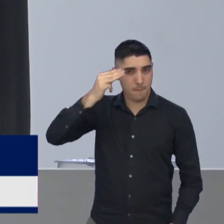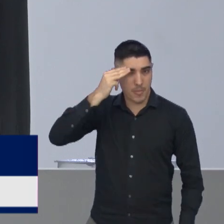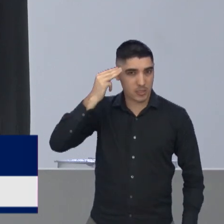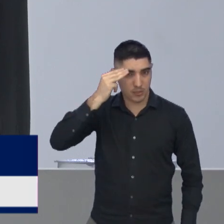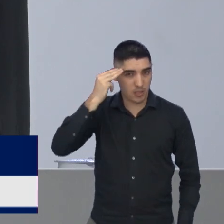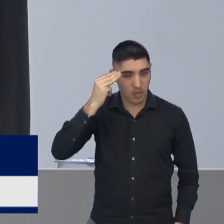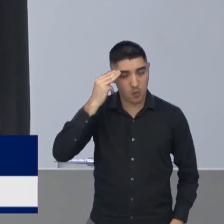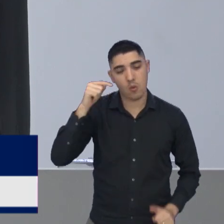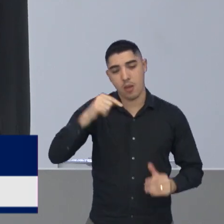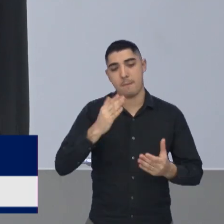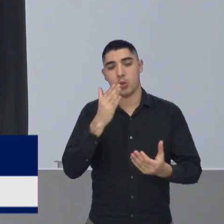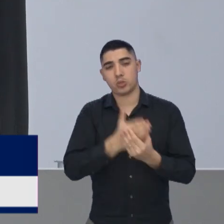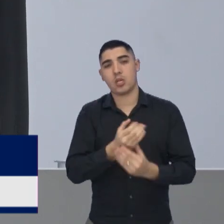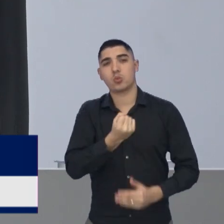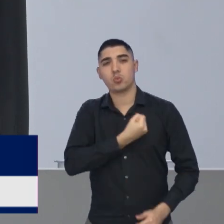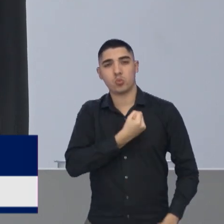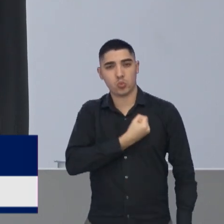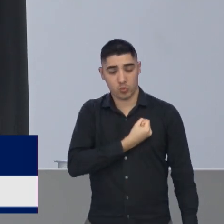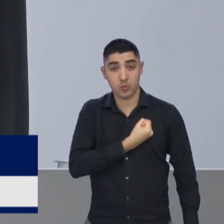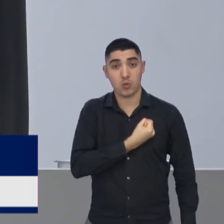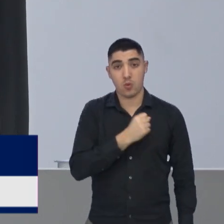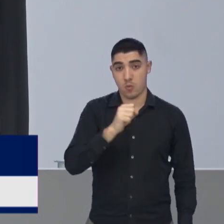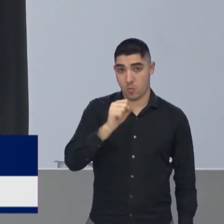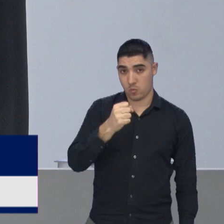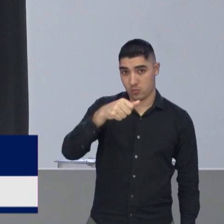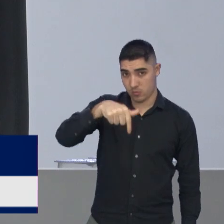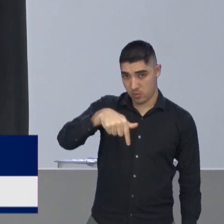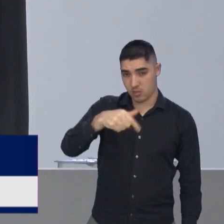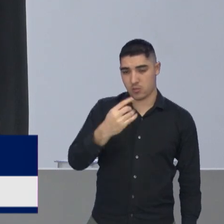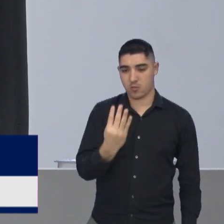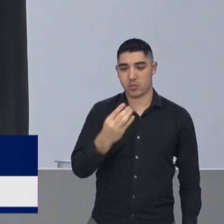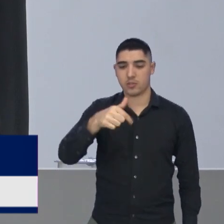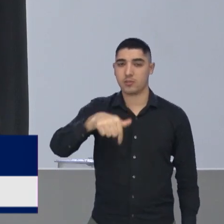ao processo de número